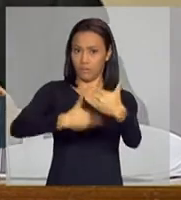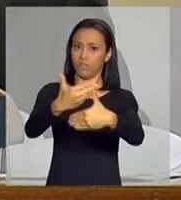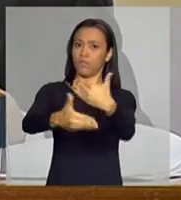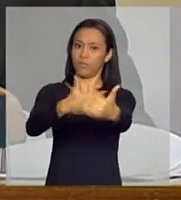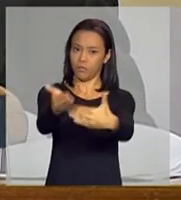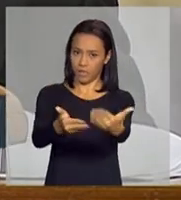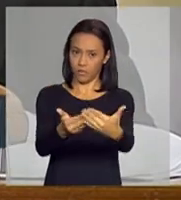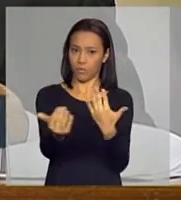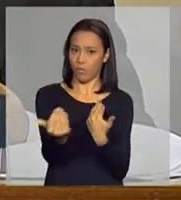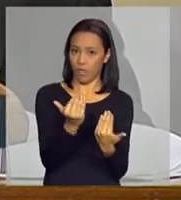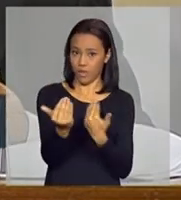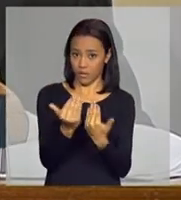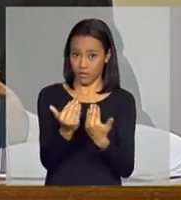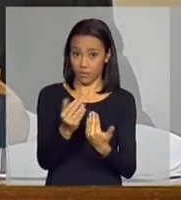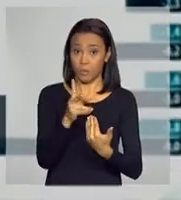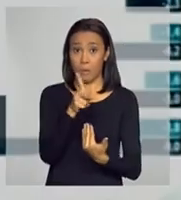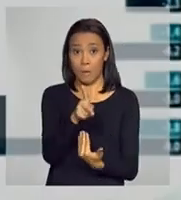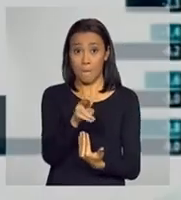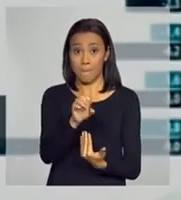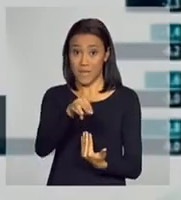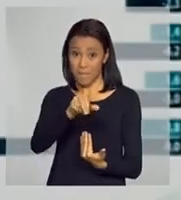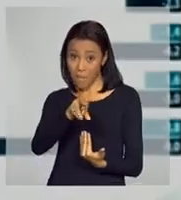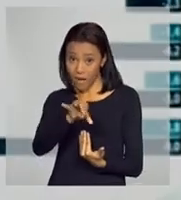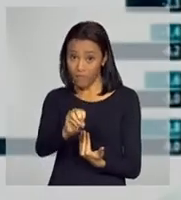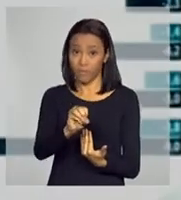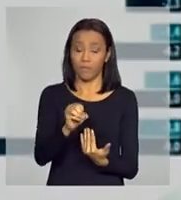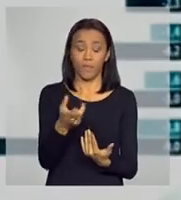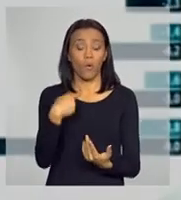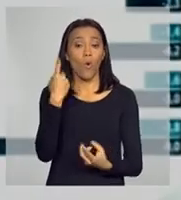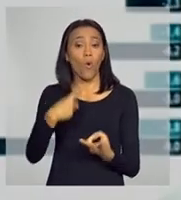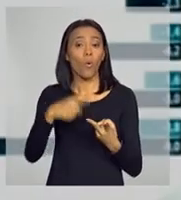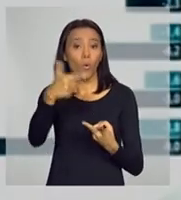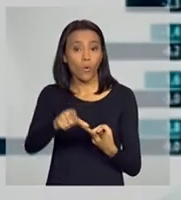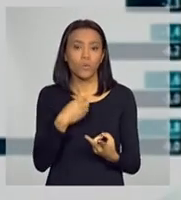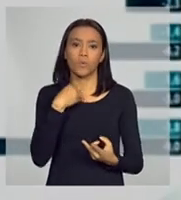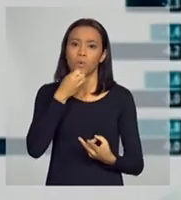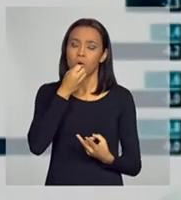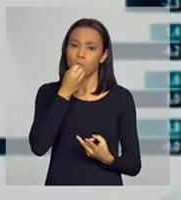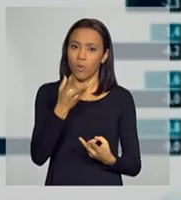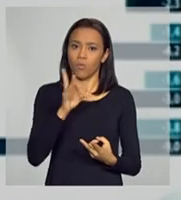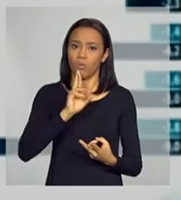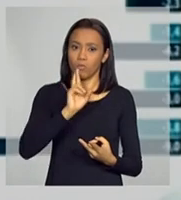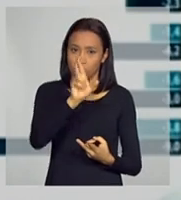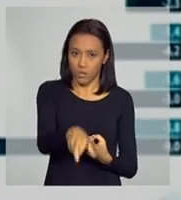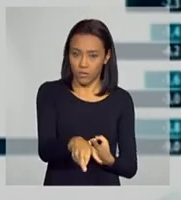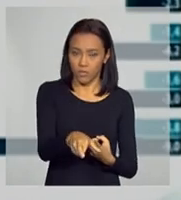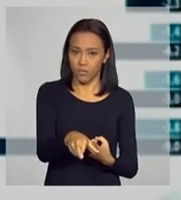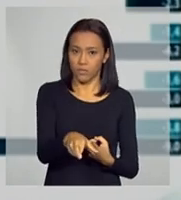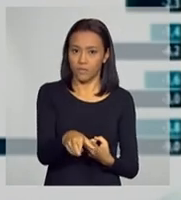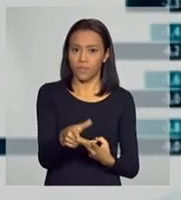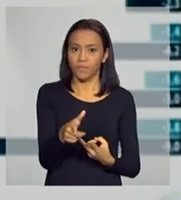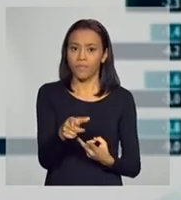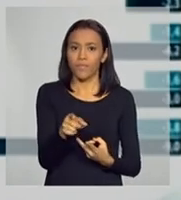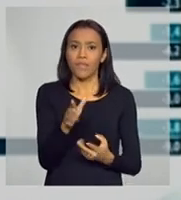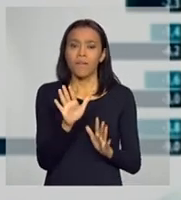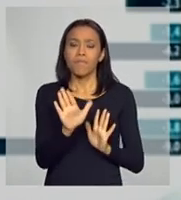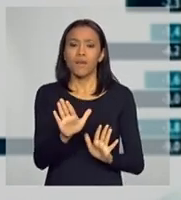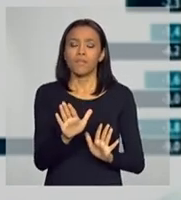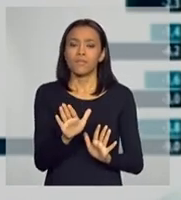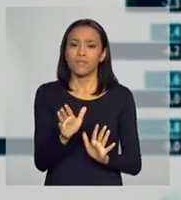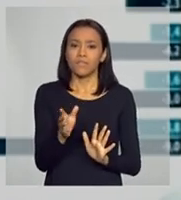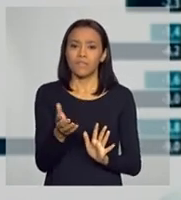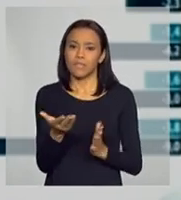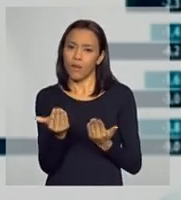ponto de vista do primário do ponto de vista nominal o nosso resultado nominal é bom também mas não é tão